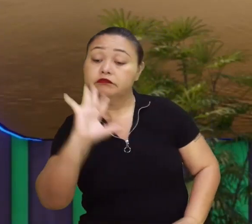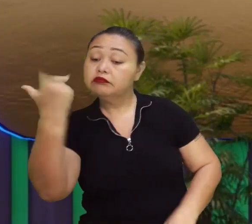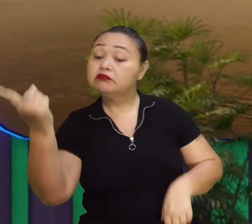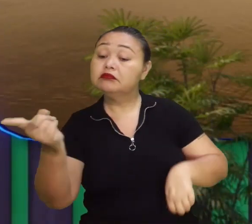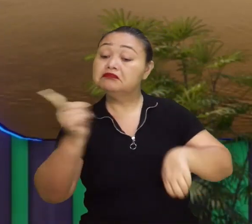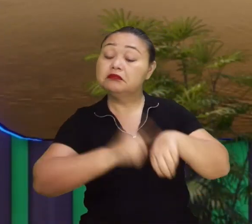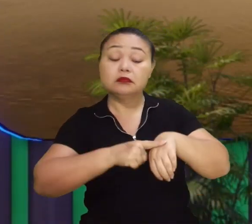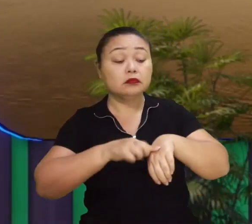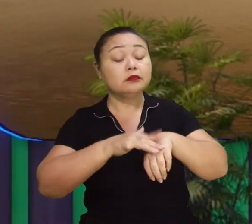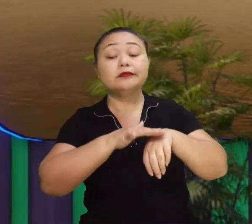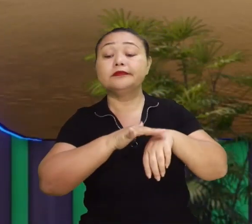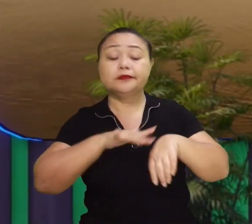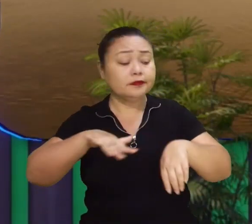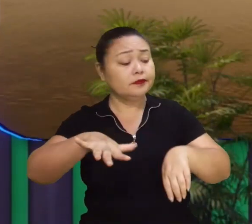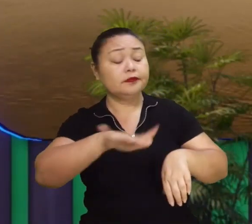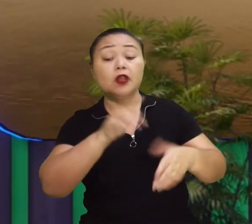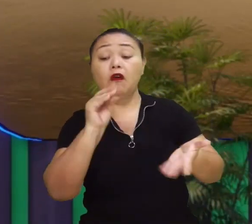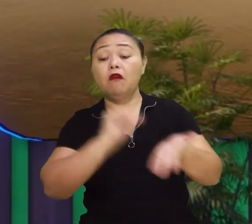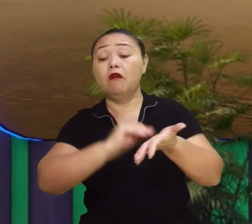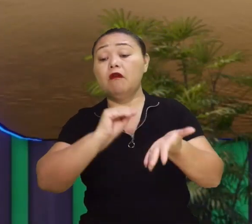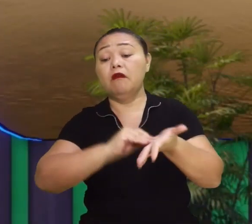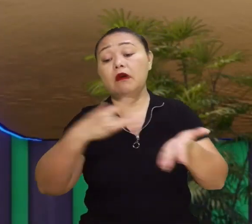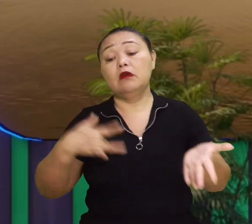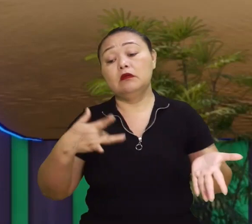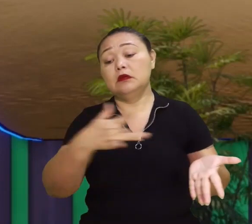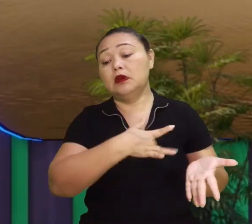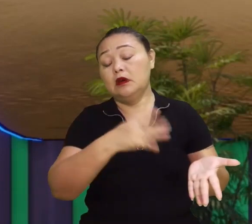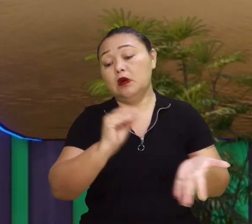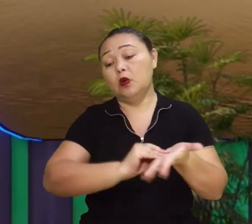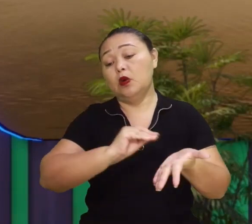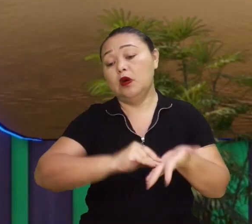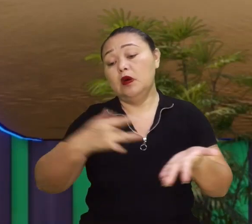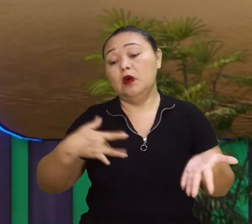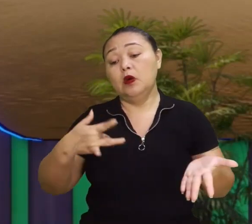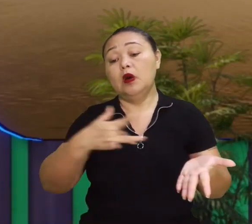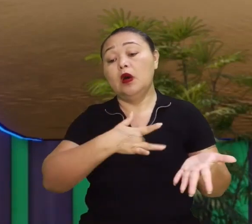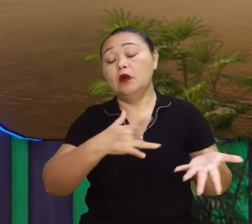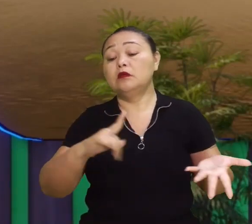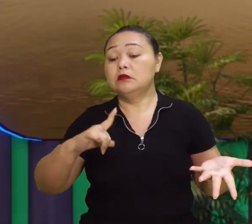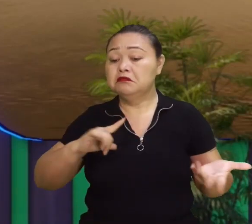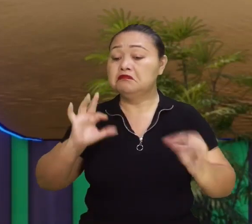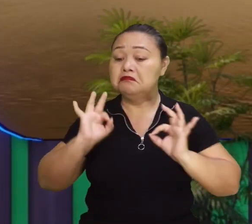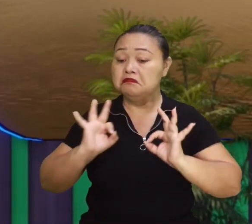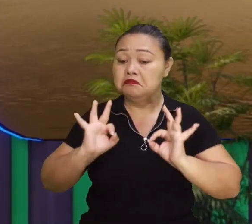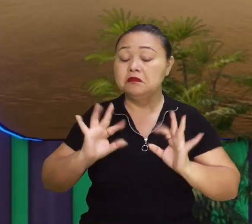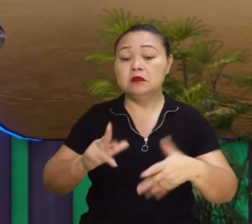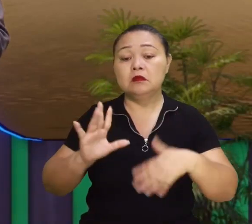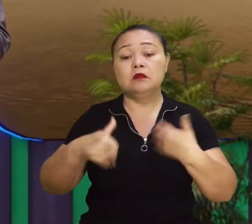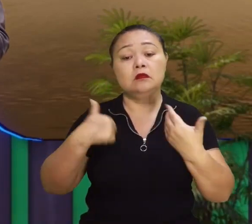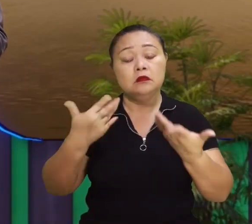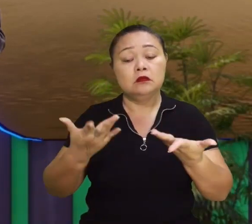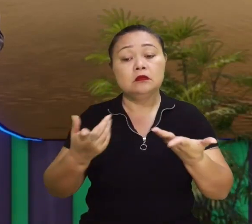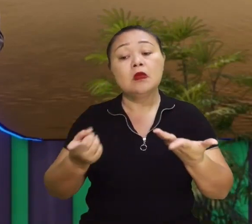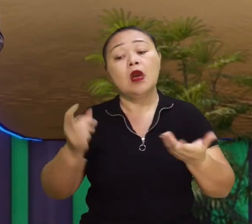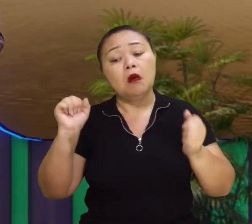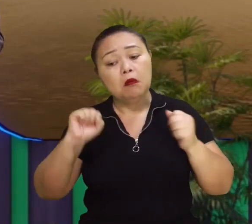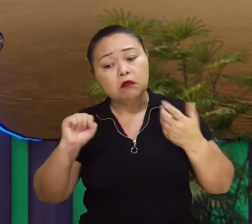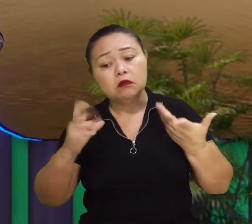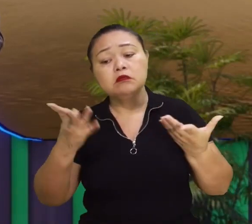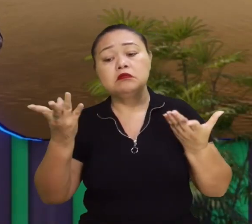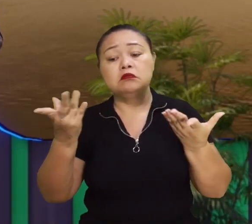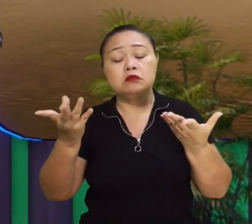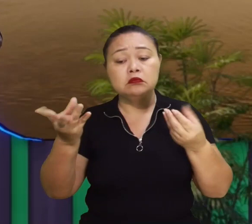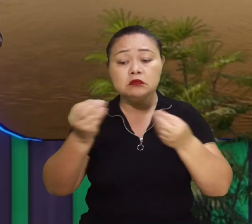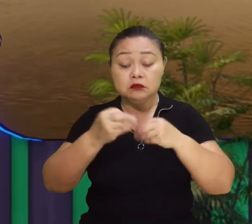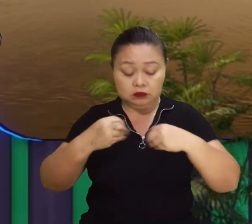que torna ele insalubre. Ele não é um ambiente saudável e que pode prejudicar você,